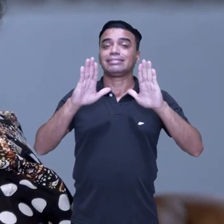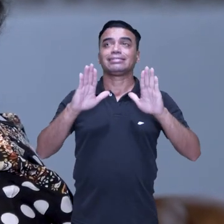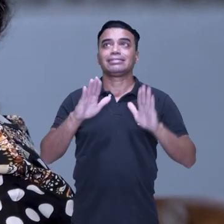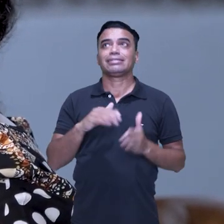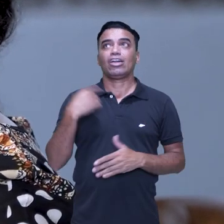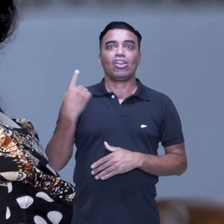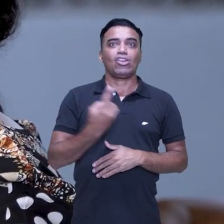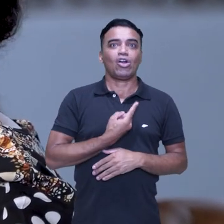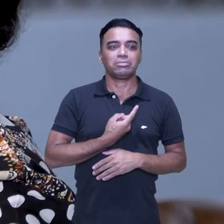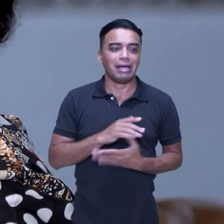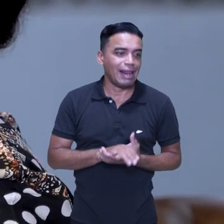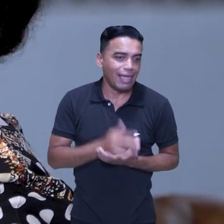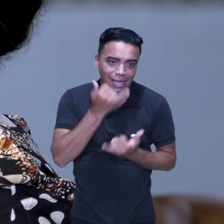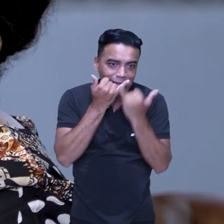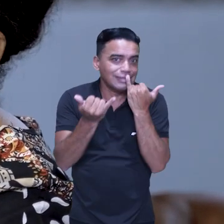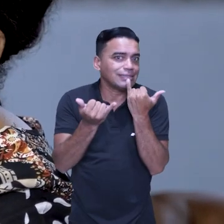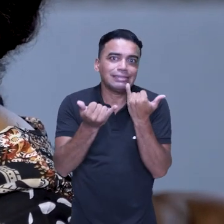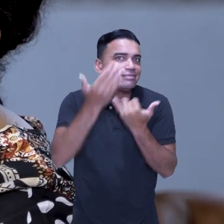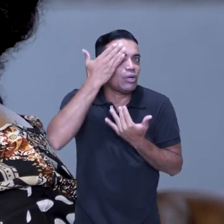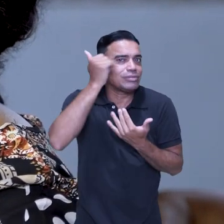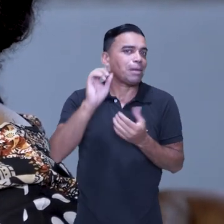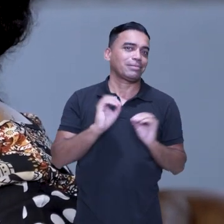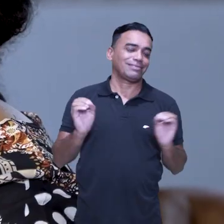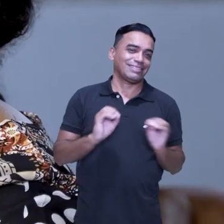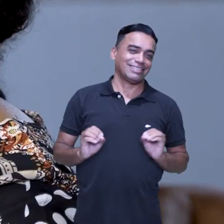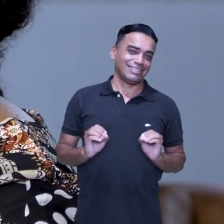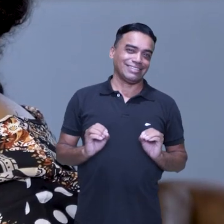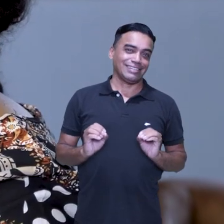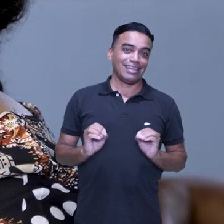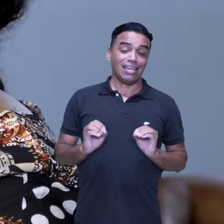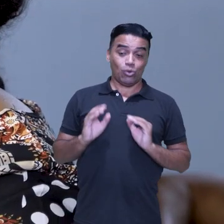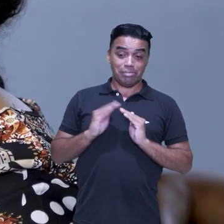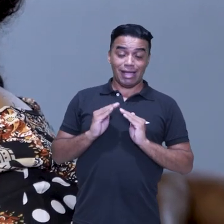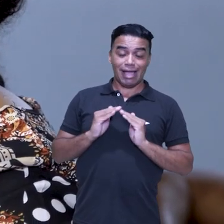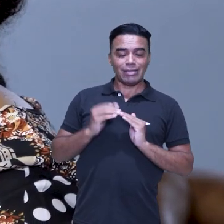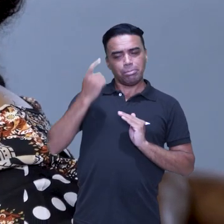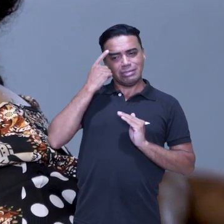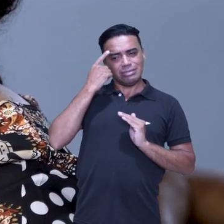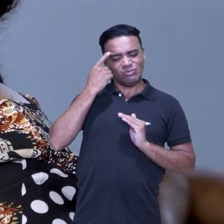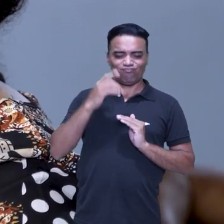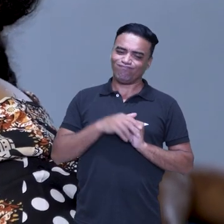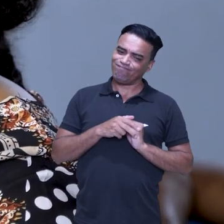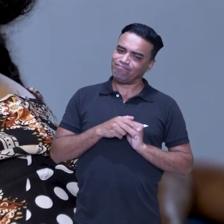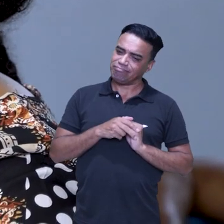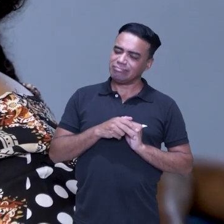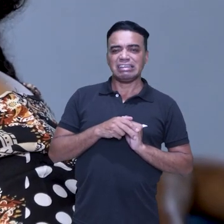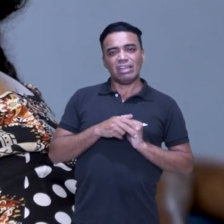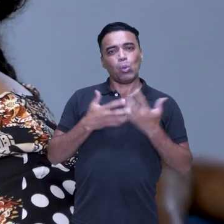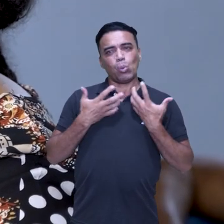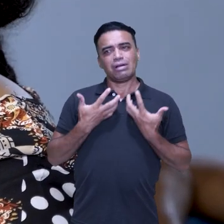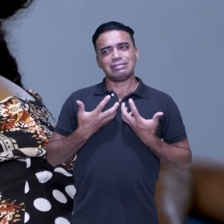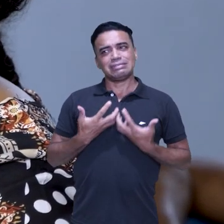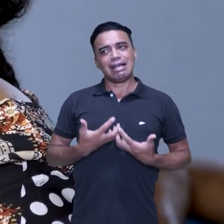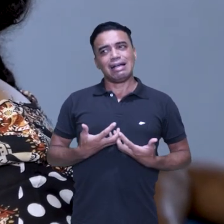nós ainda somos ainda leigos nesse assunto. Gostei demais. Saí de casa pensando assim, eu estava